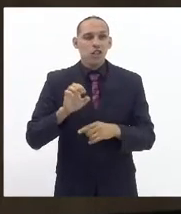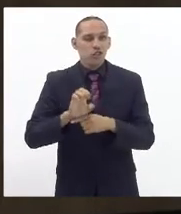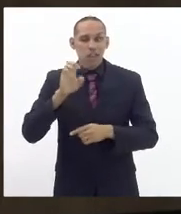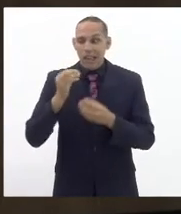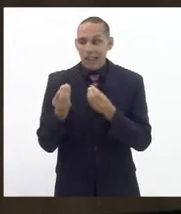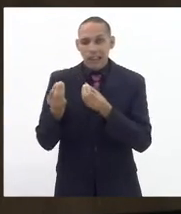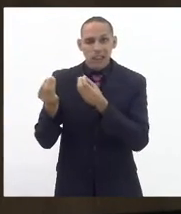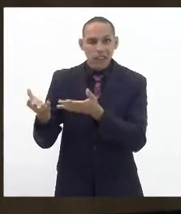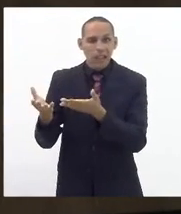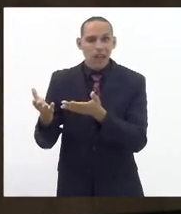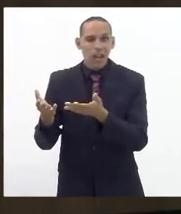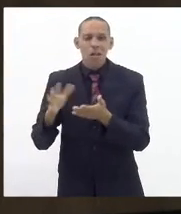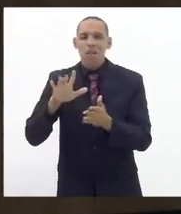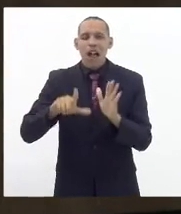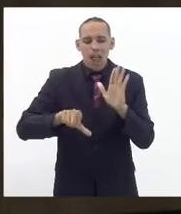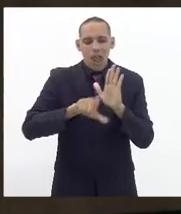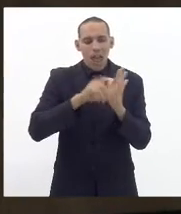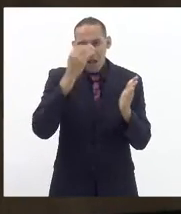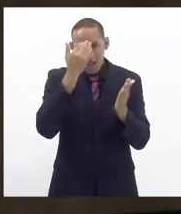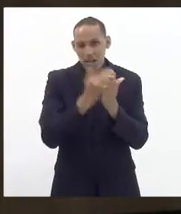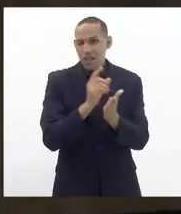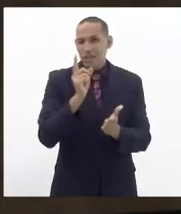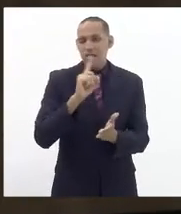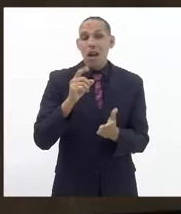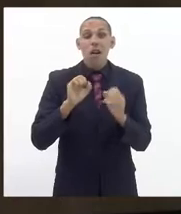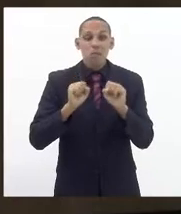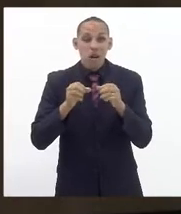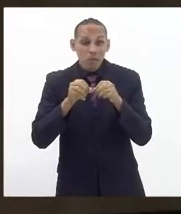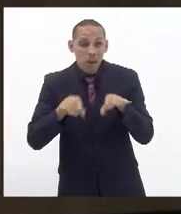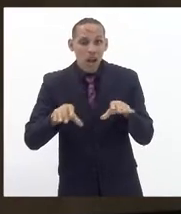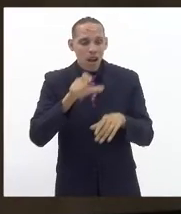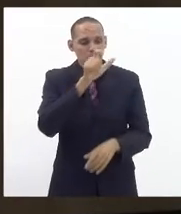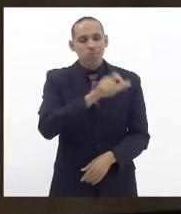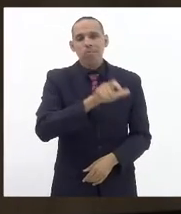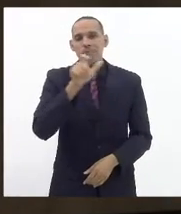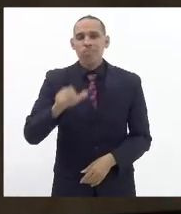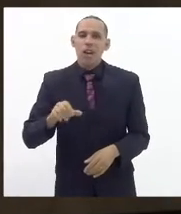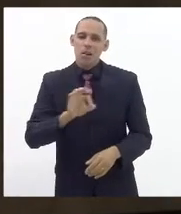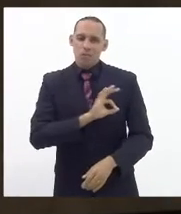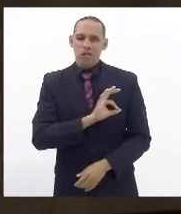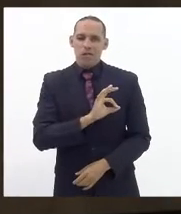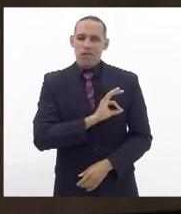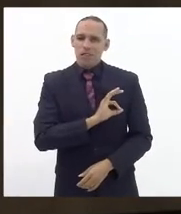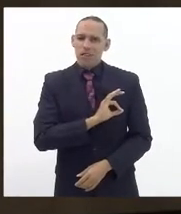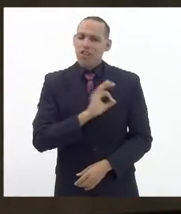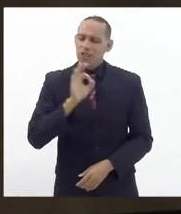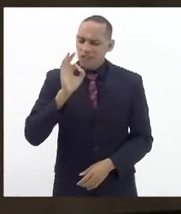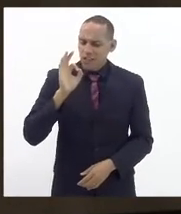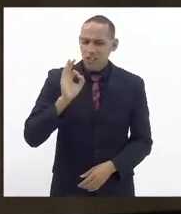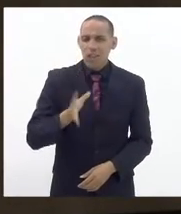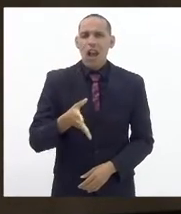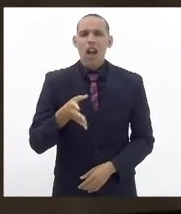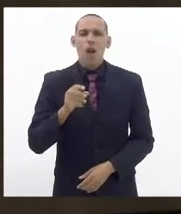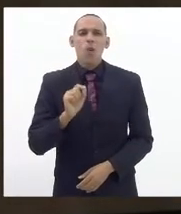causar prejuízo para esses servidores públicos. Isso já foi objeto de inúmeras